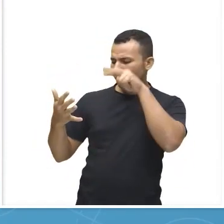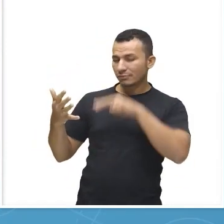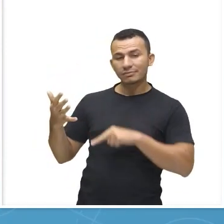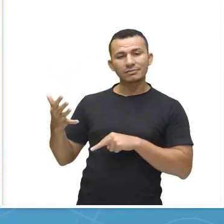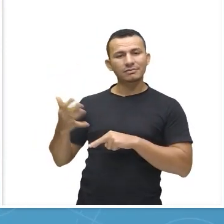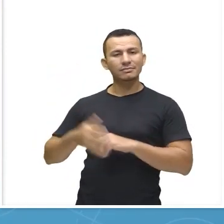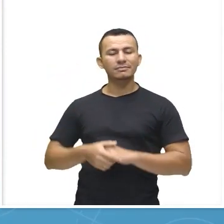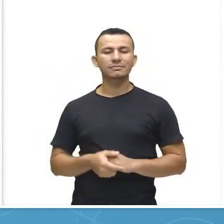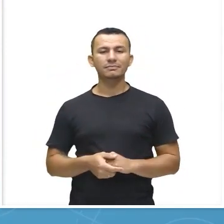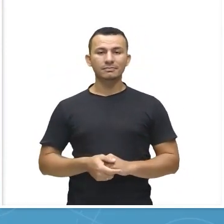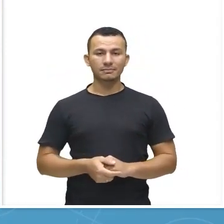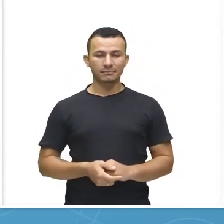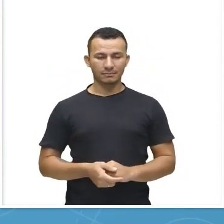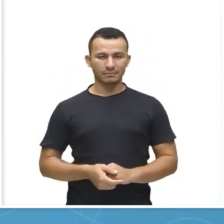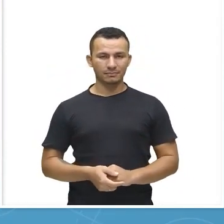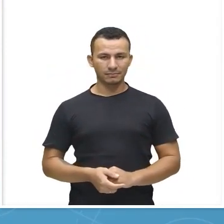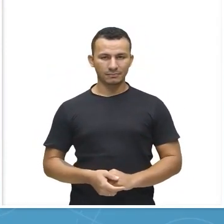lá?